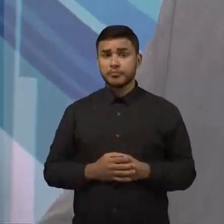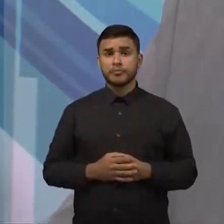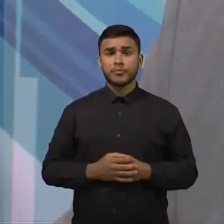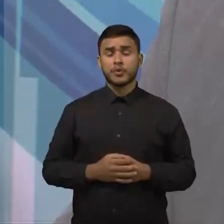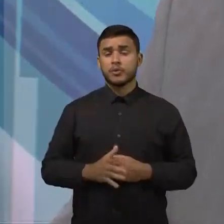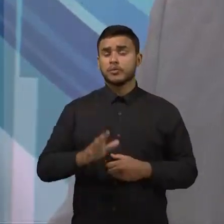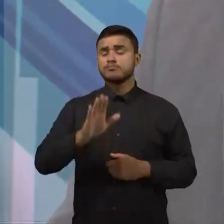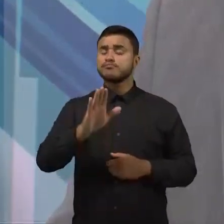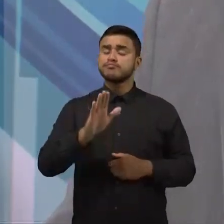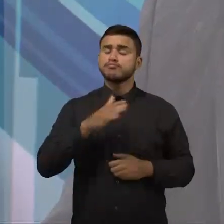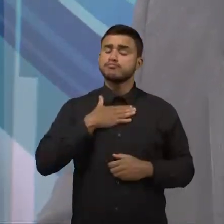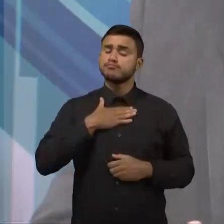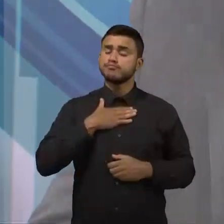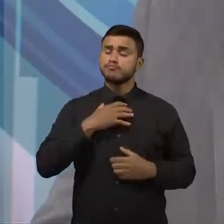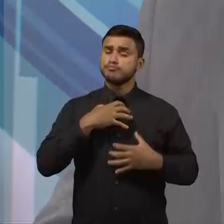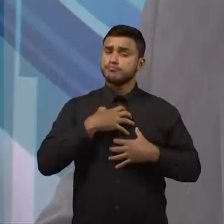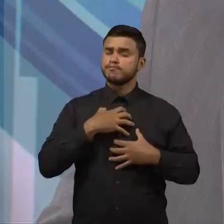seguinte: